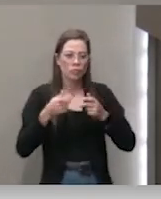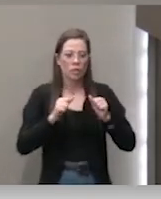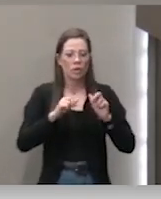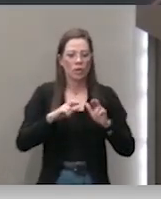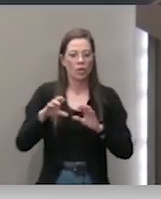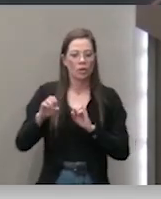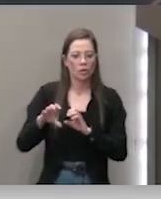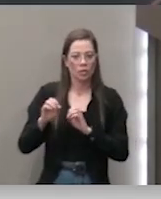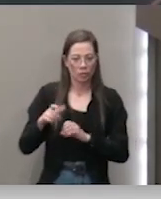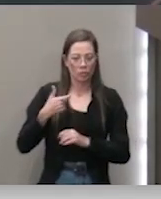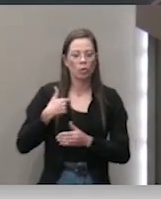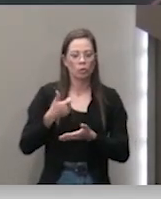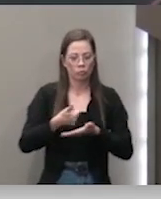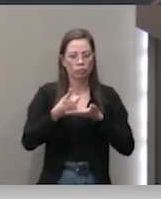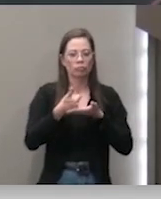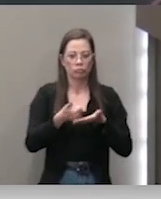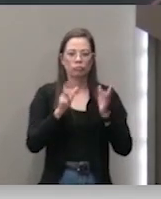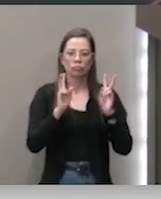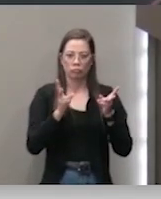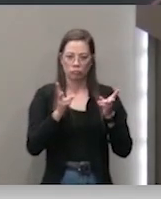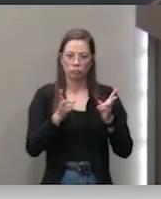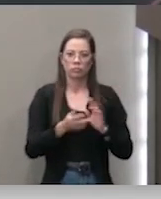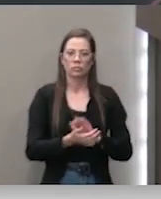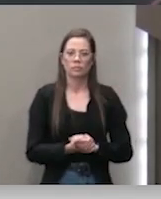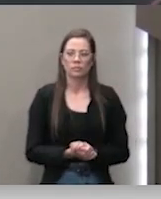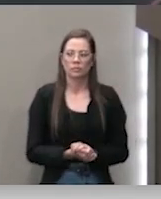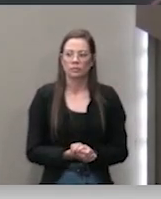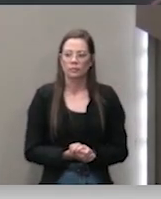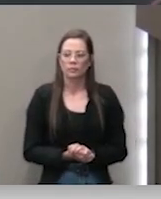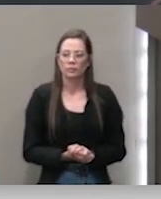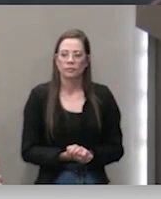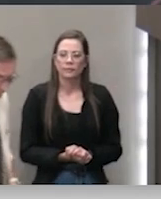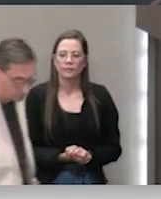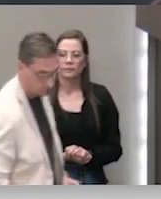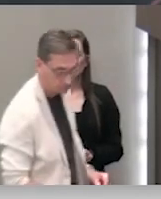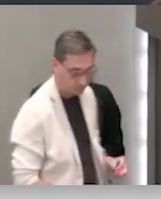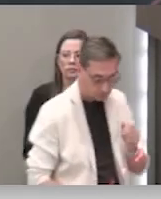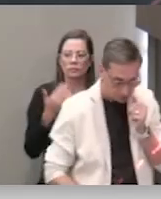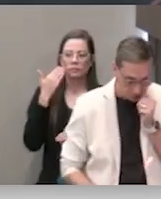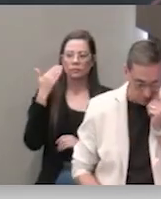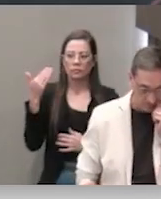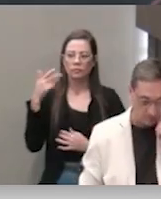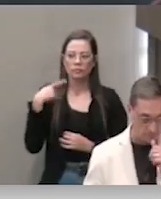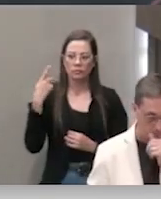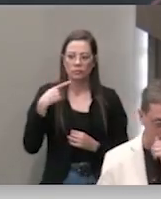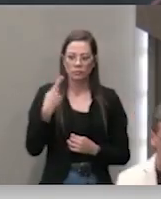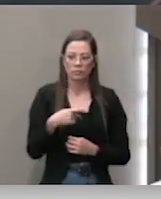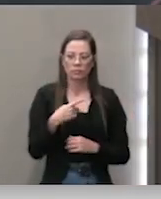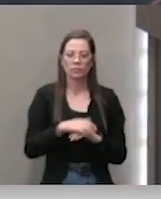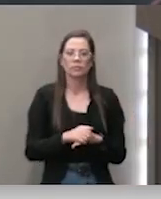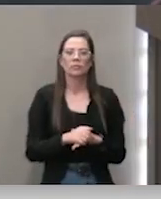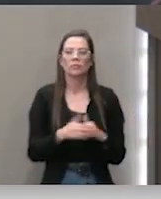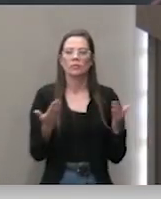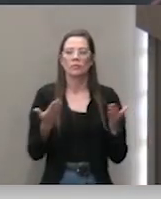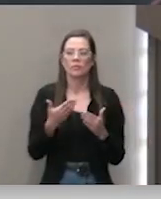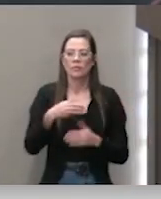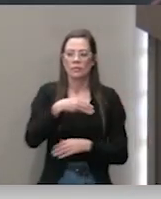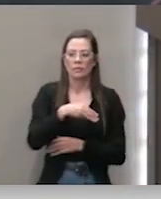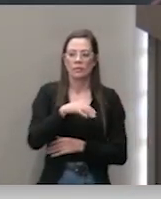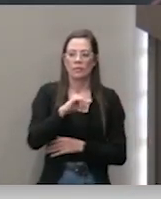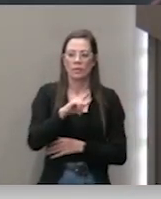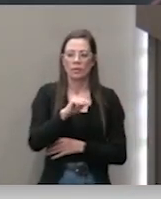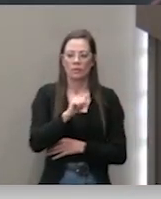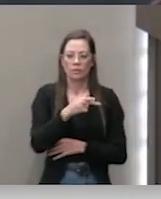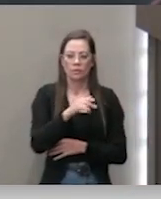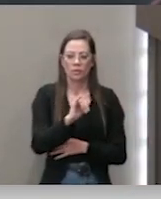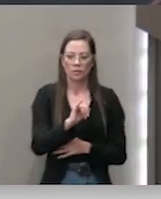educação. Contem comigo para todos os debates. Obrigado, vereador Douglas Pireto. Vereador Diego Milani.